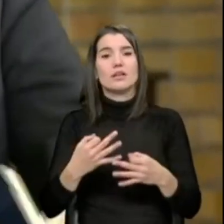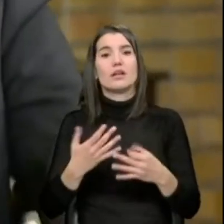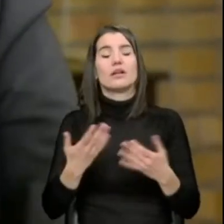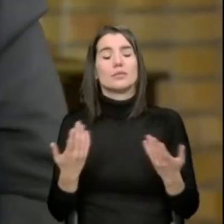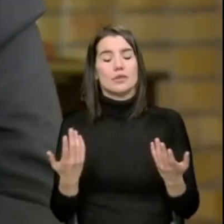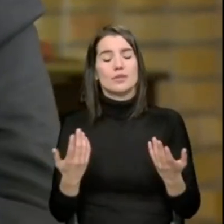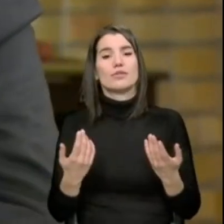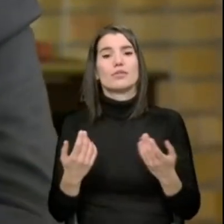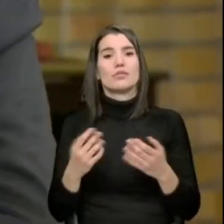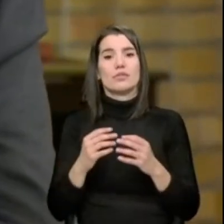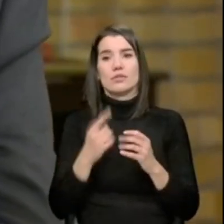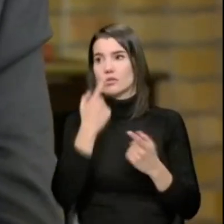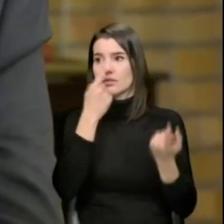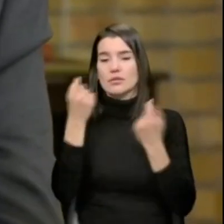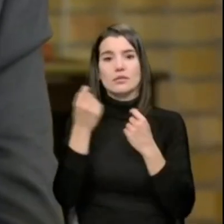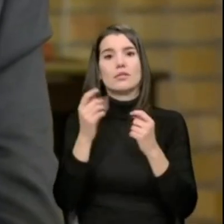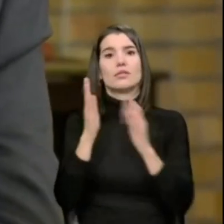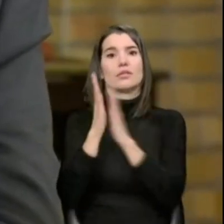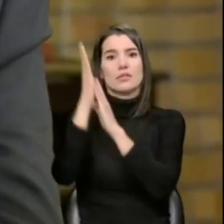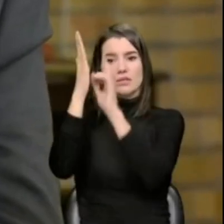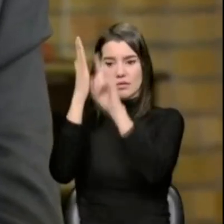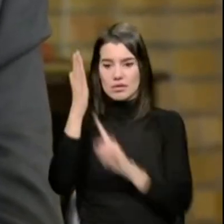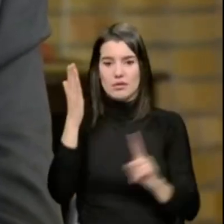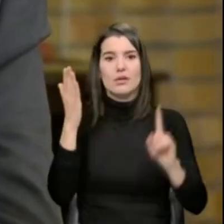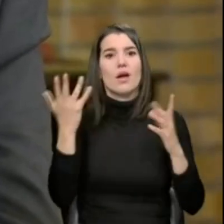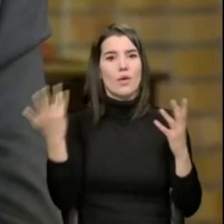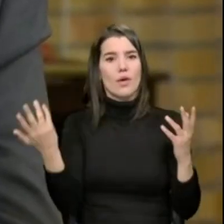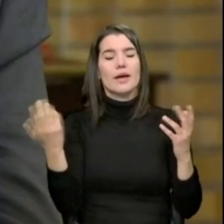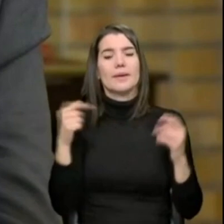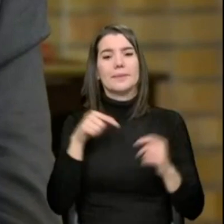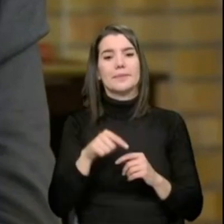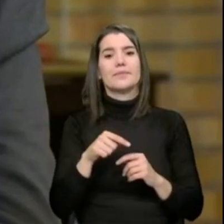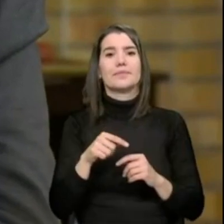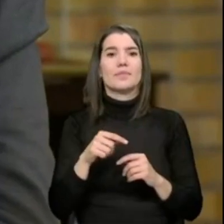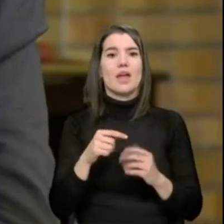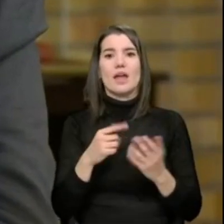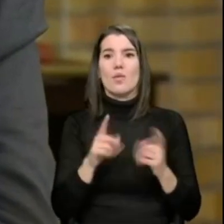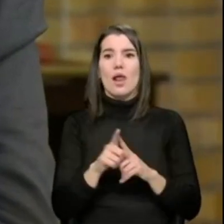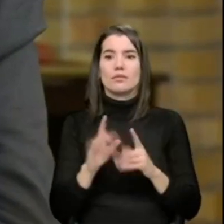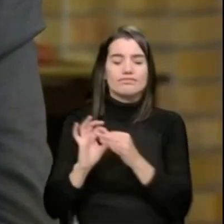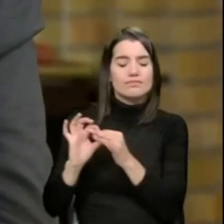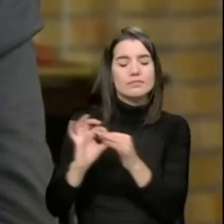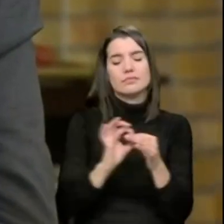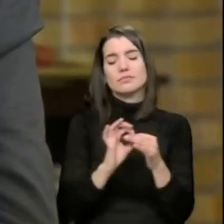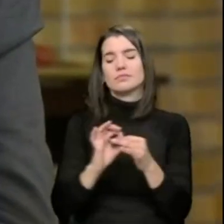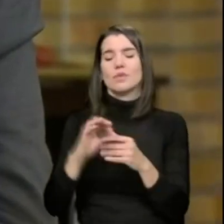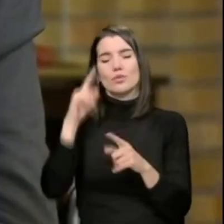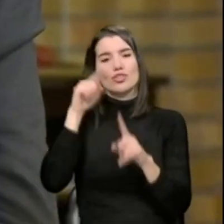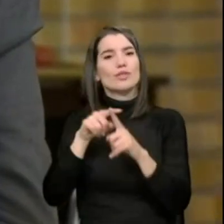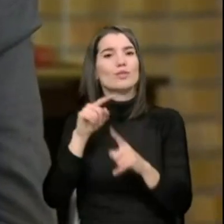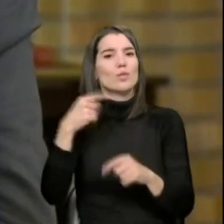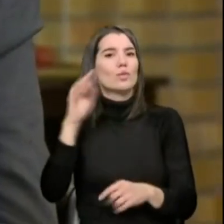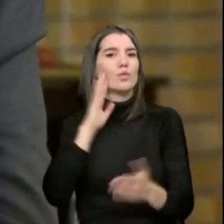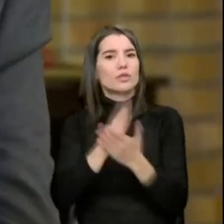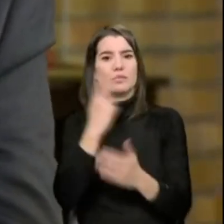também a comunhão será o objetivo, o destino último da nossa vida. Portanto, este pecado que entrou